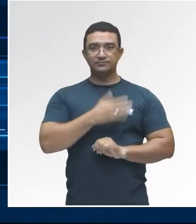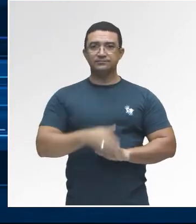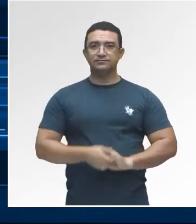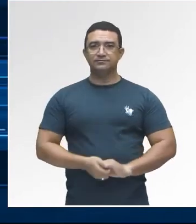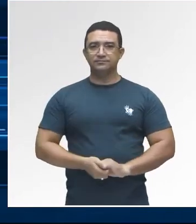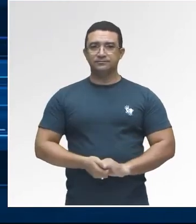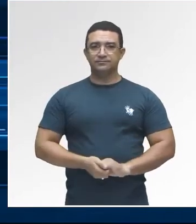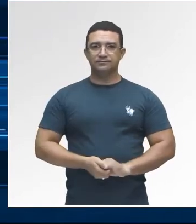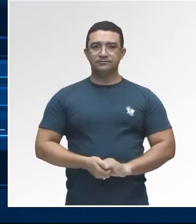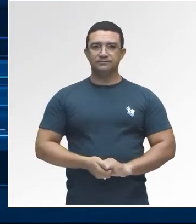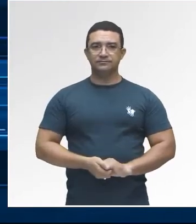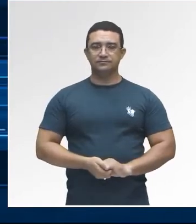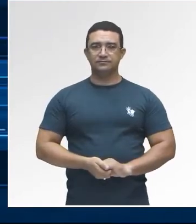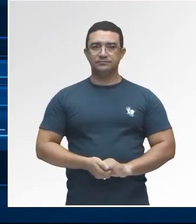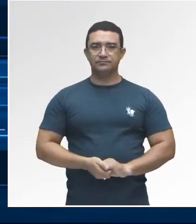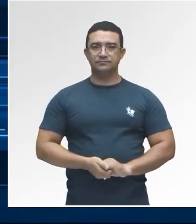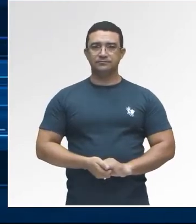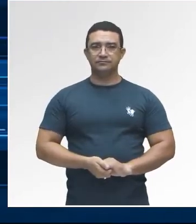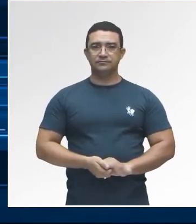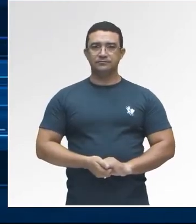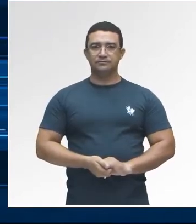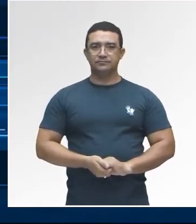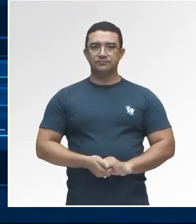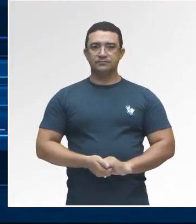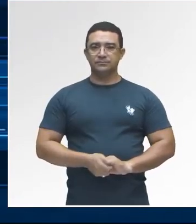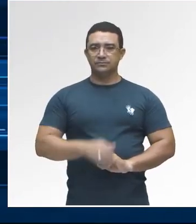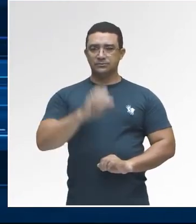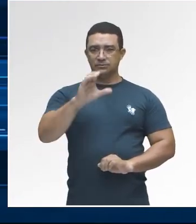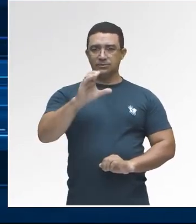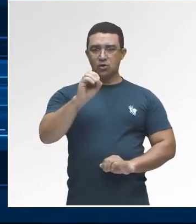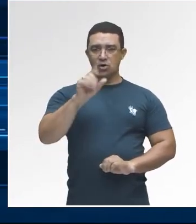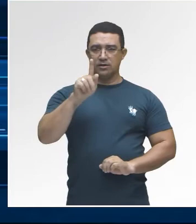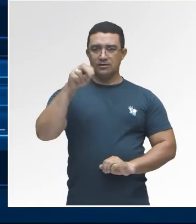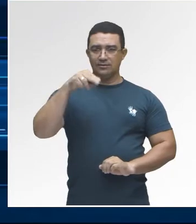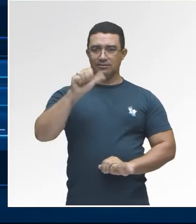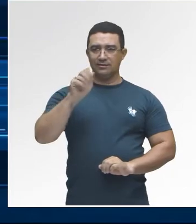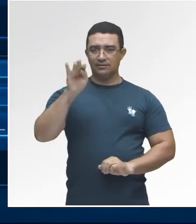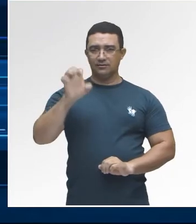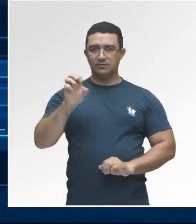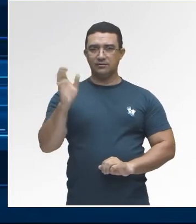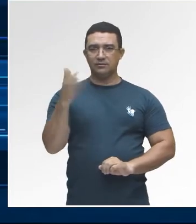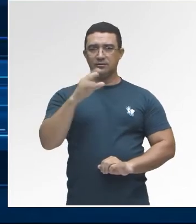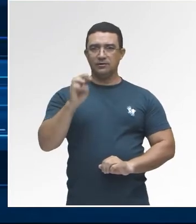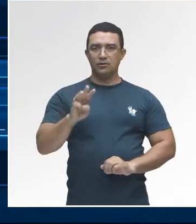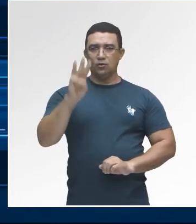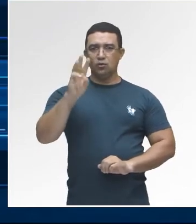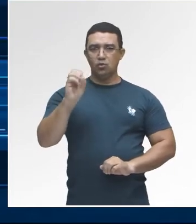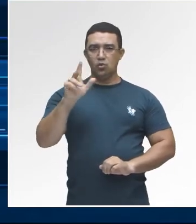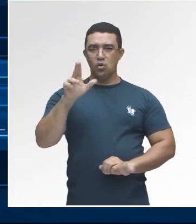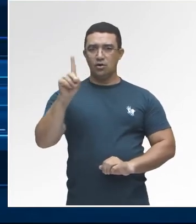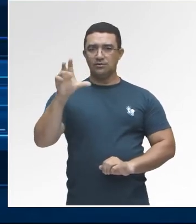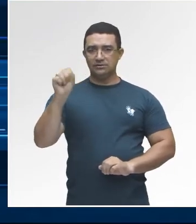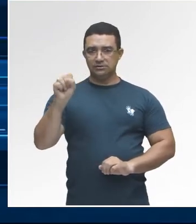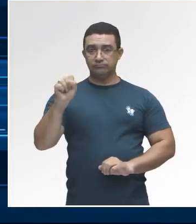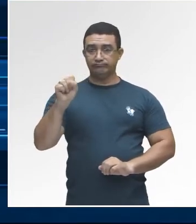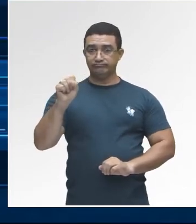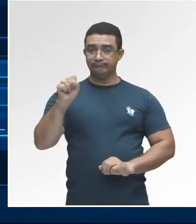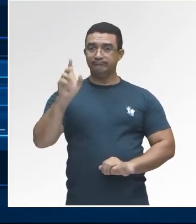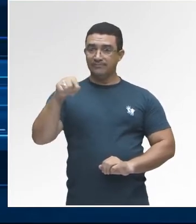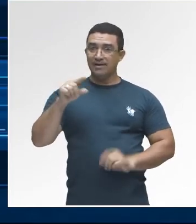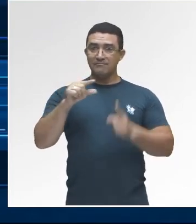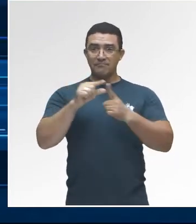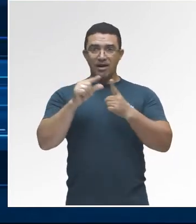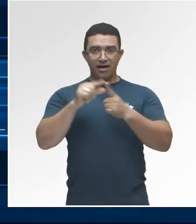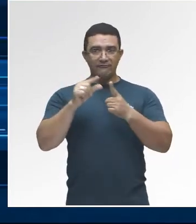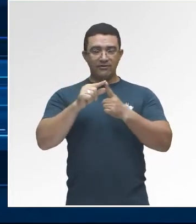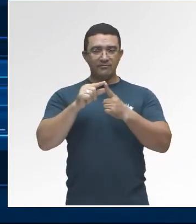cognate words, cognate words. São o quê? São as palavras cognatas. Cognate